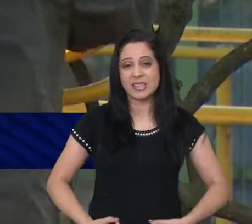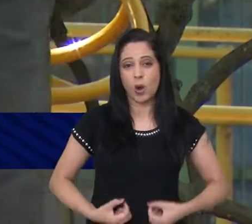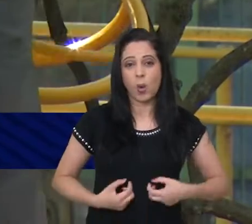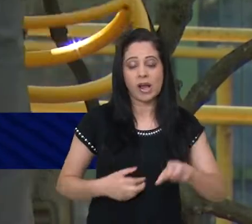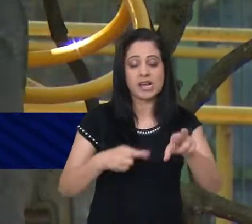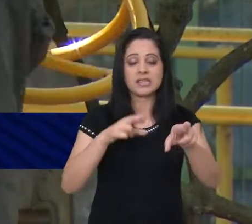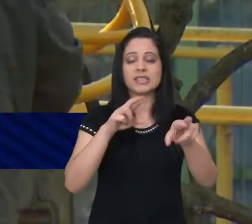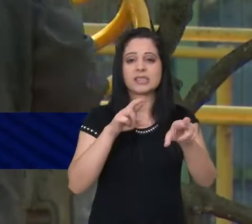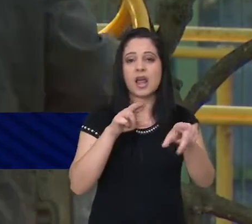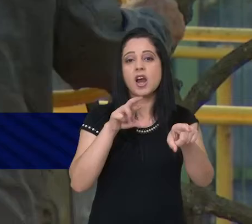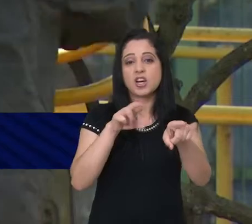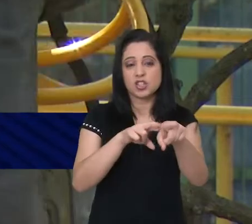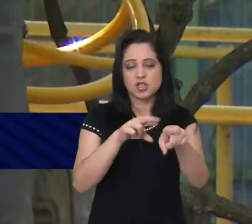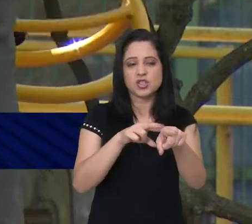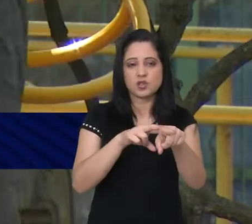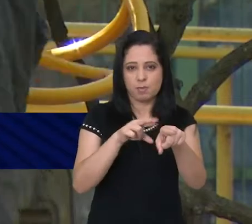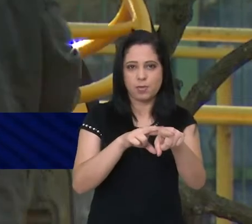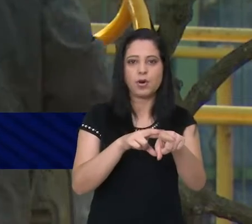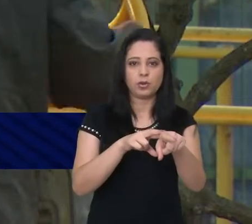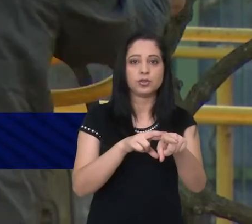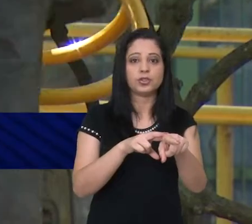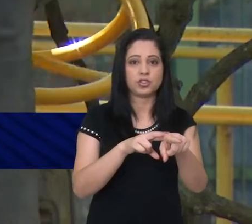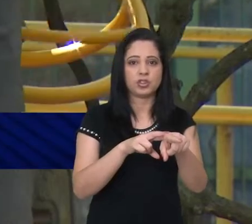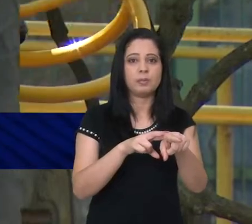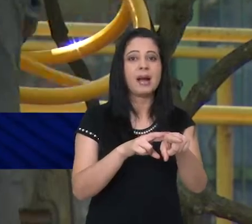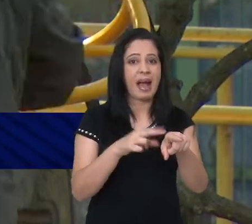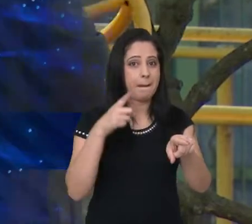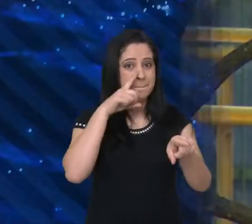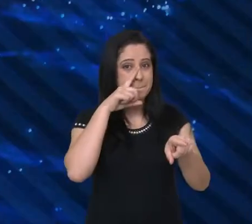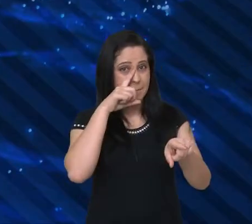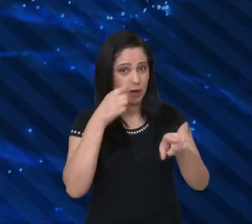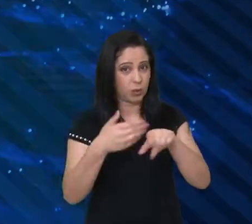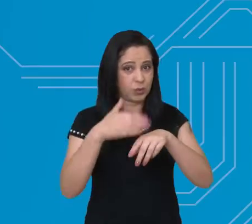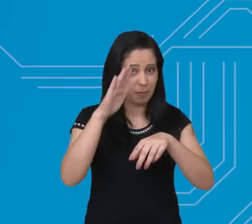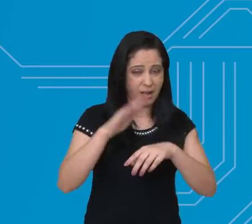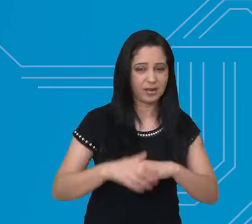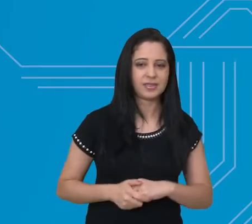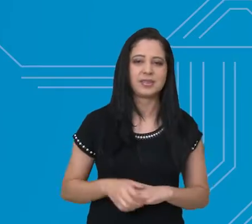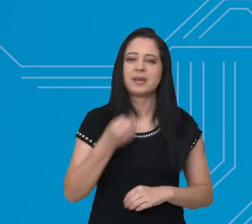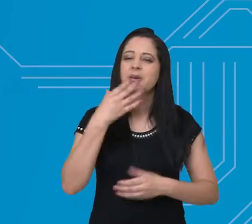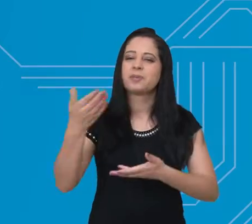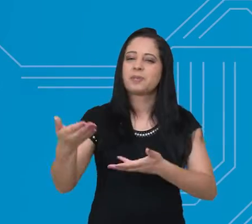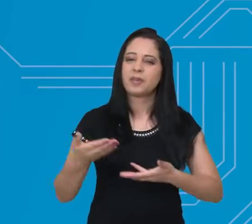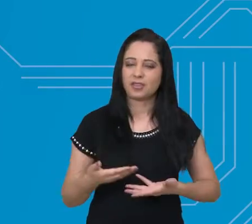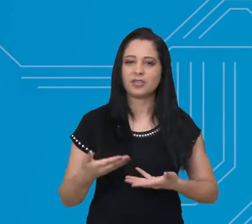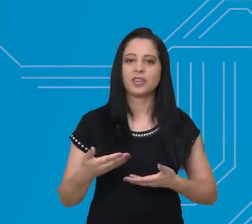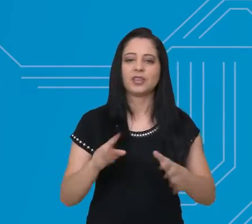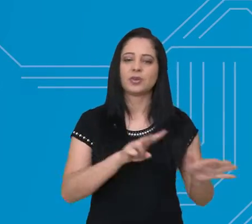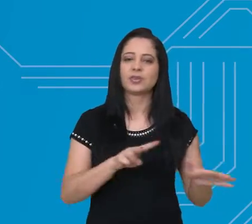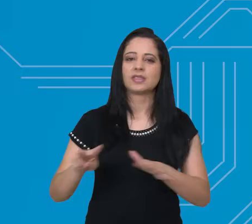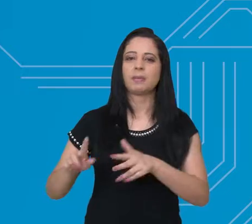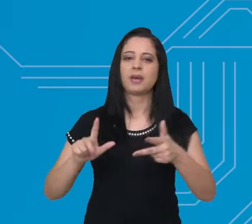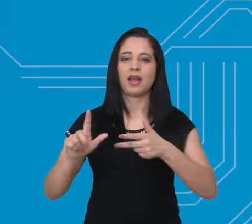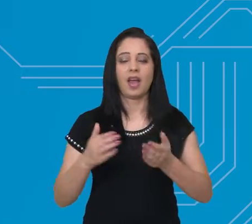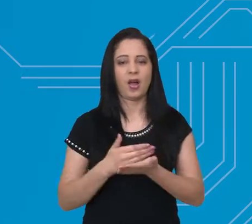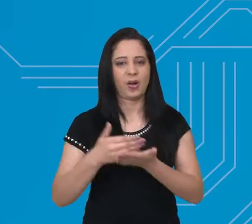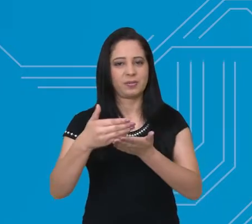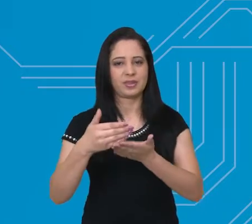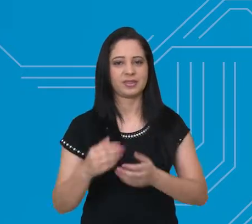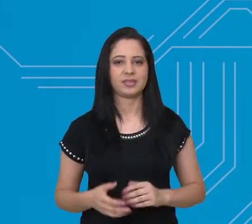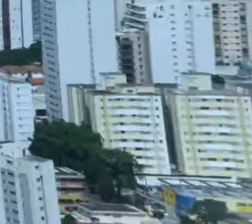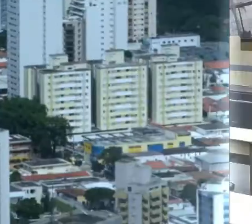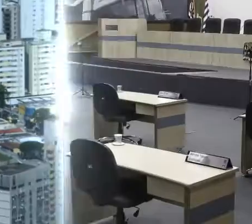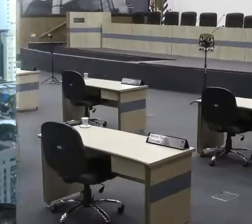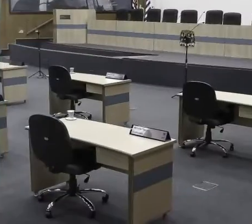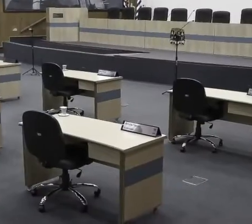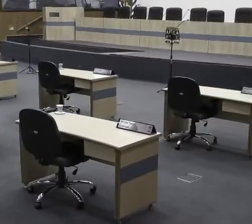a prevenção deste, que é o segundo tipo de câncer mais comum entre os homens. E seja muito bem-vindo, o Semana Legislativa está no